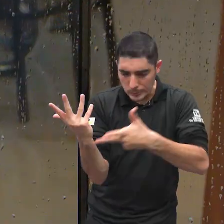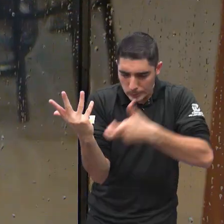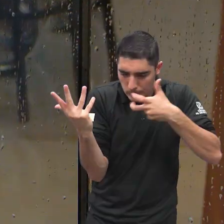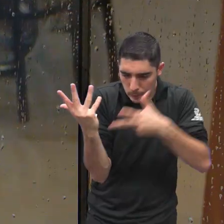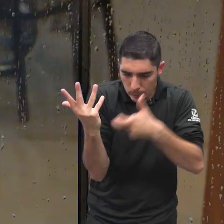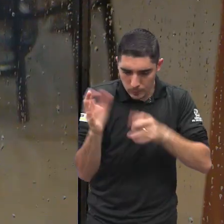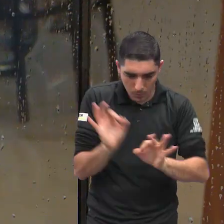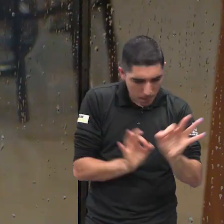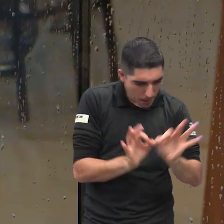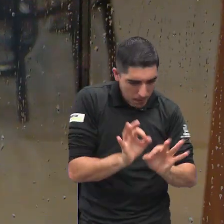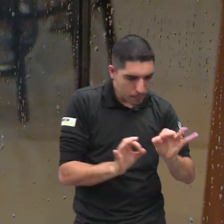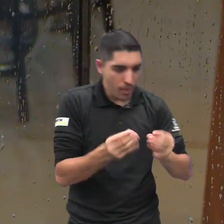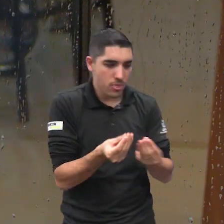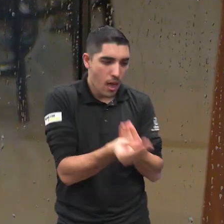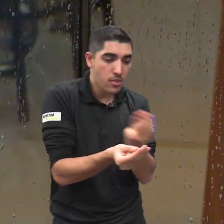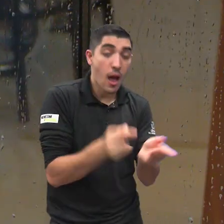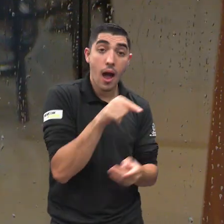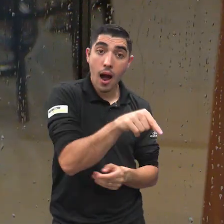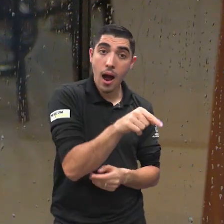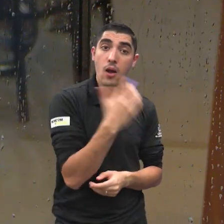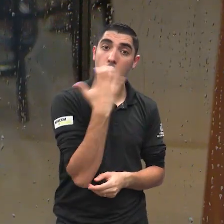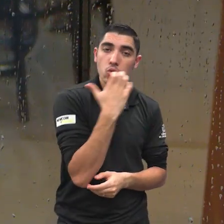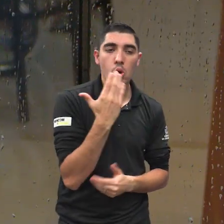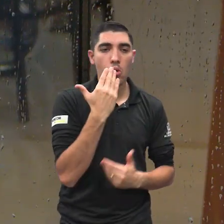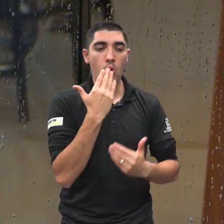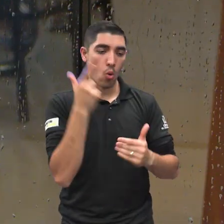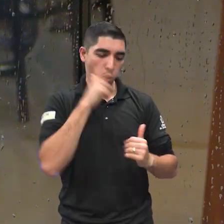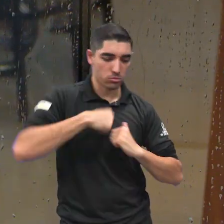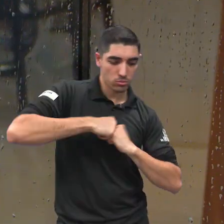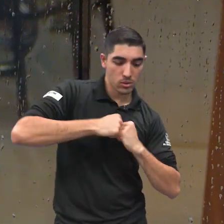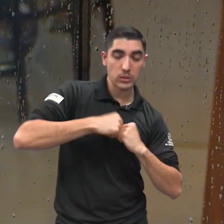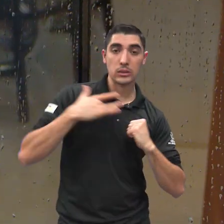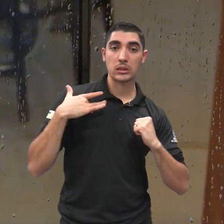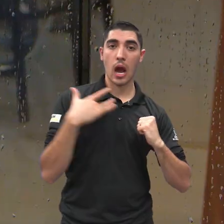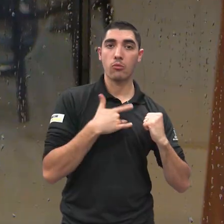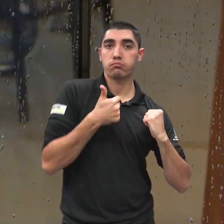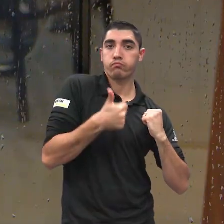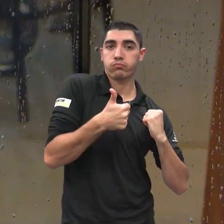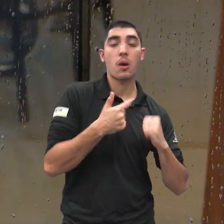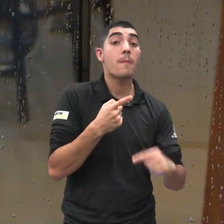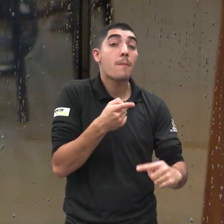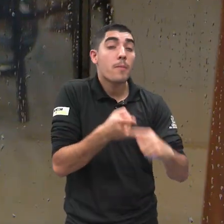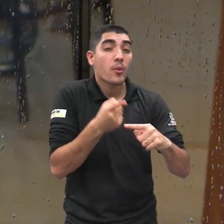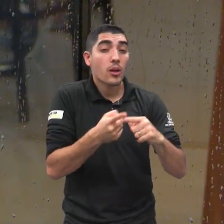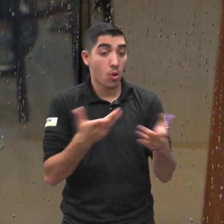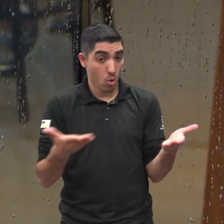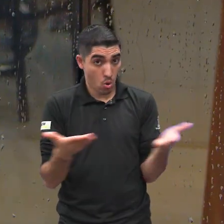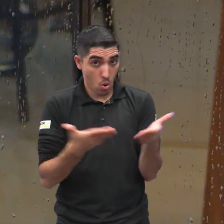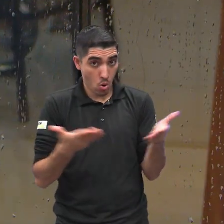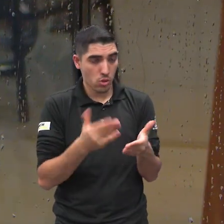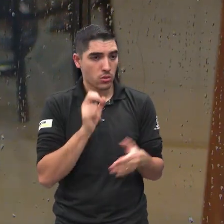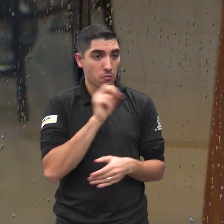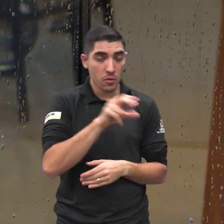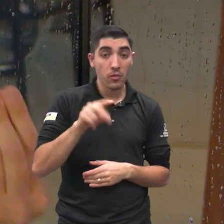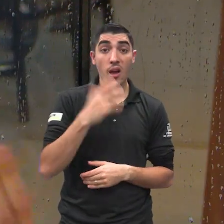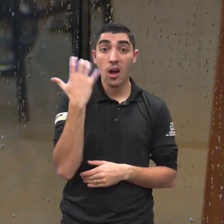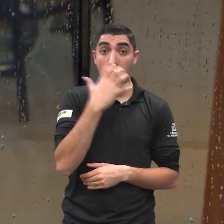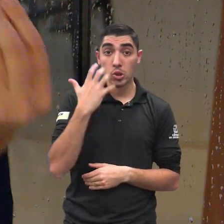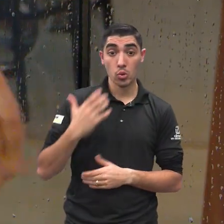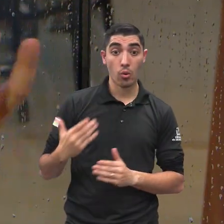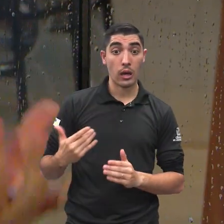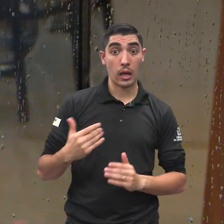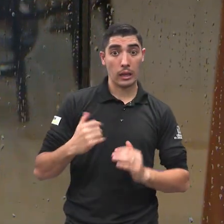sintéticos, que ajudam a manter a articulação saudável mais tempo. Porque o que acontece? Hoje em dia a gente está tendo cachorros que vivem